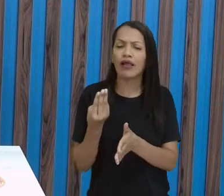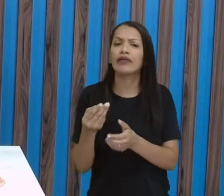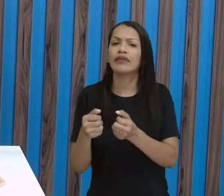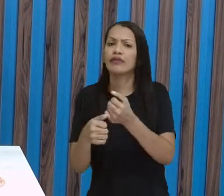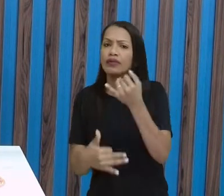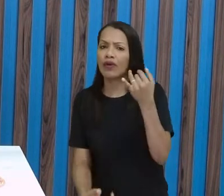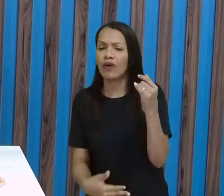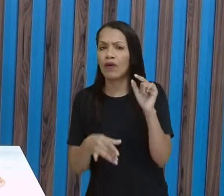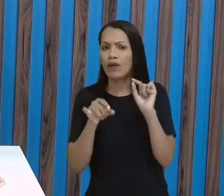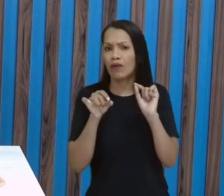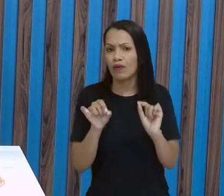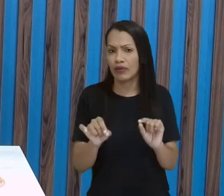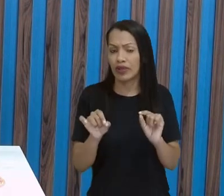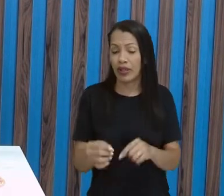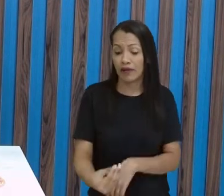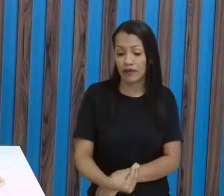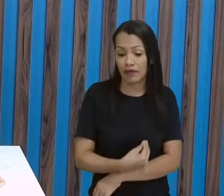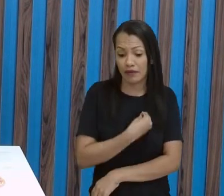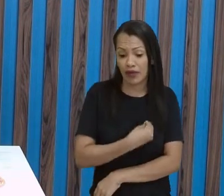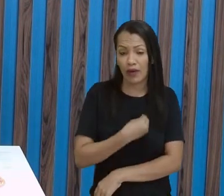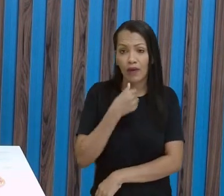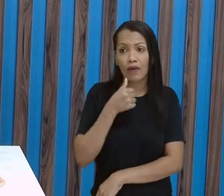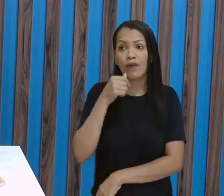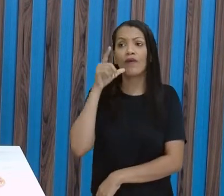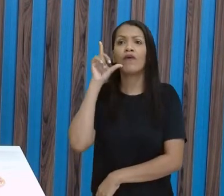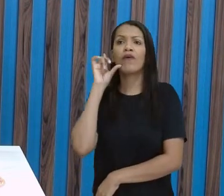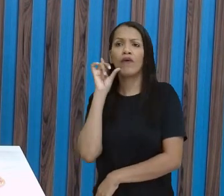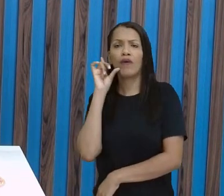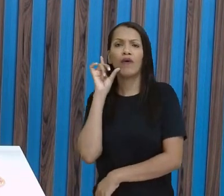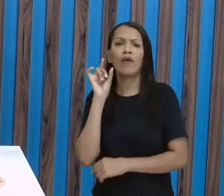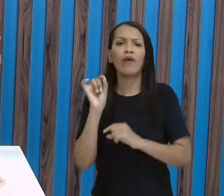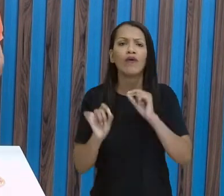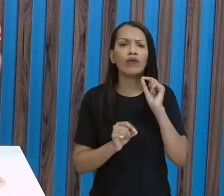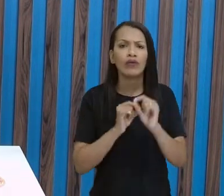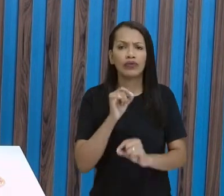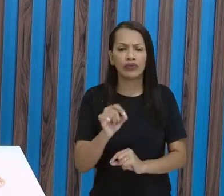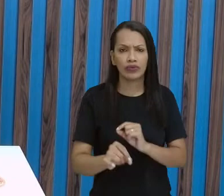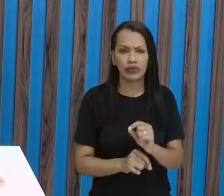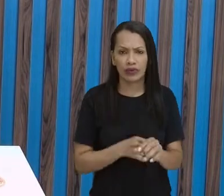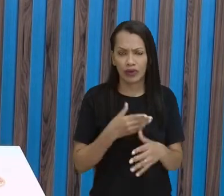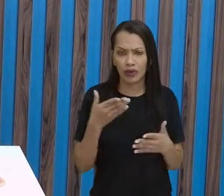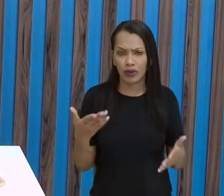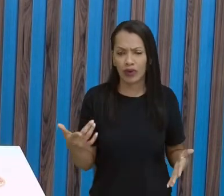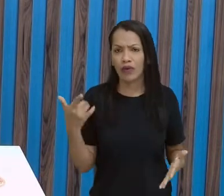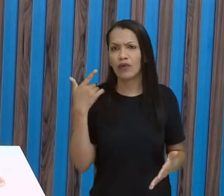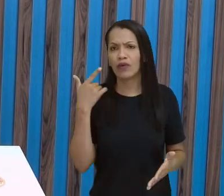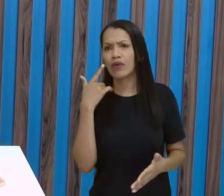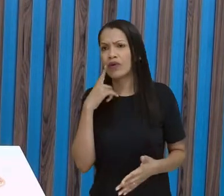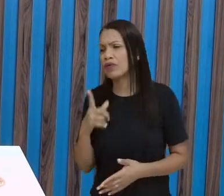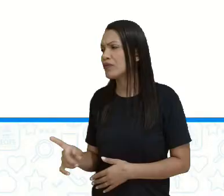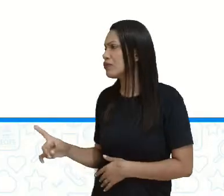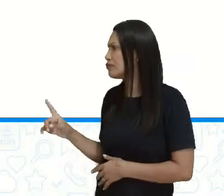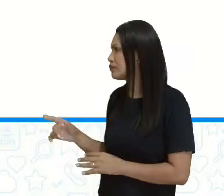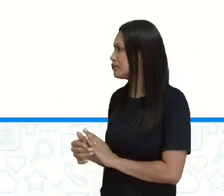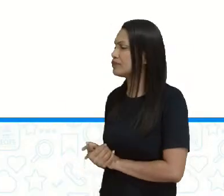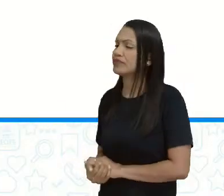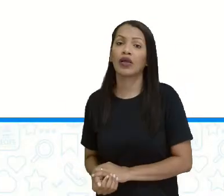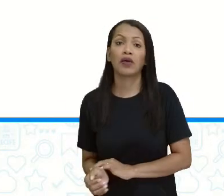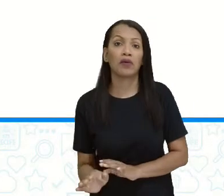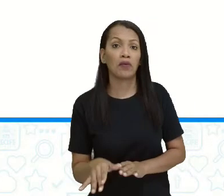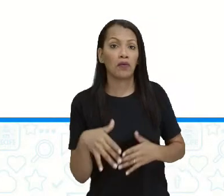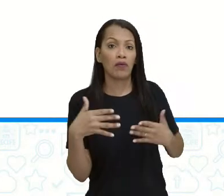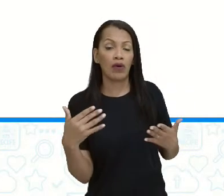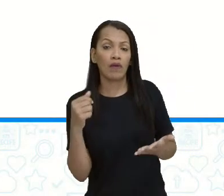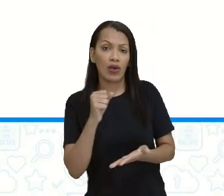que a gente vivenciou ontem? Ontem a gente trabalhou aqui com probleminhas. E qual foi o probleminha